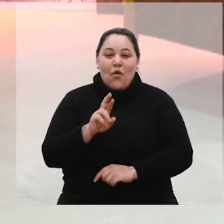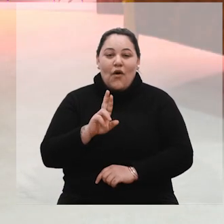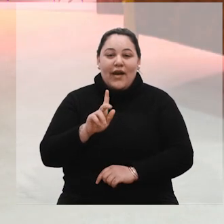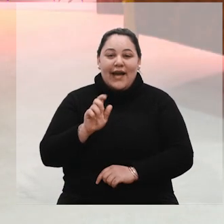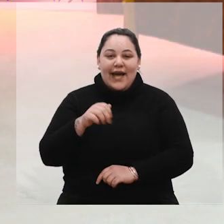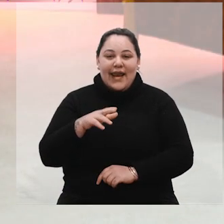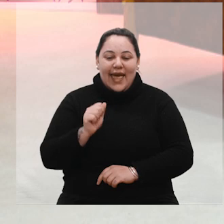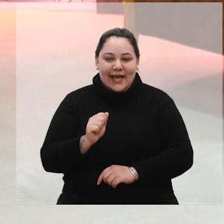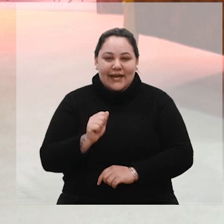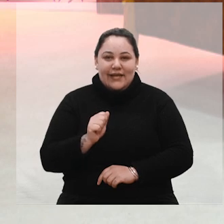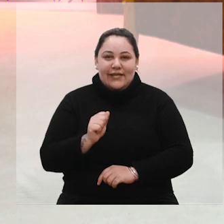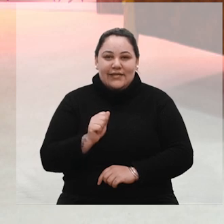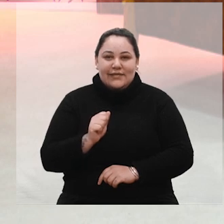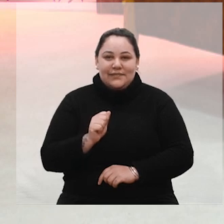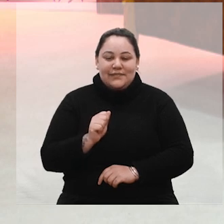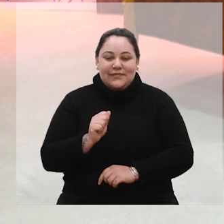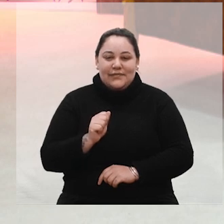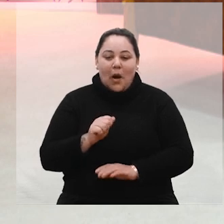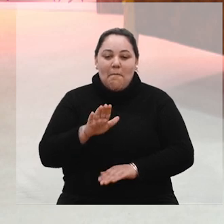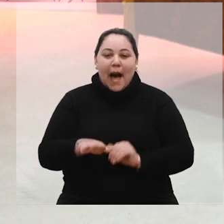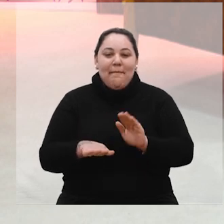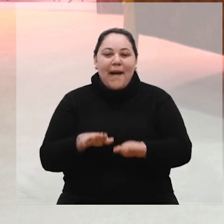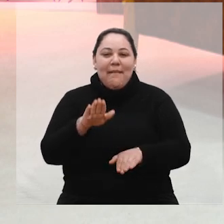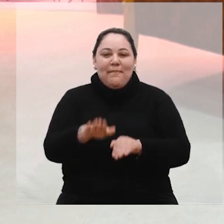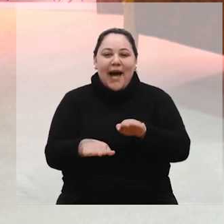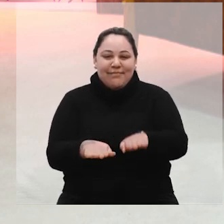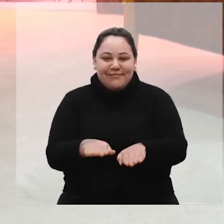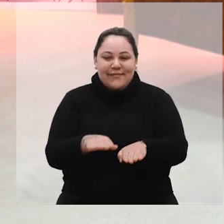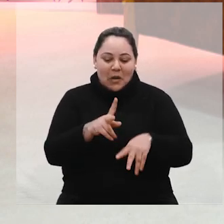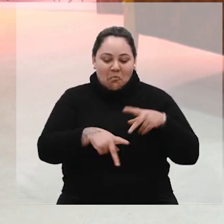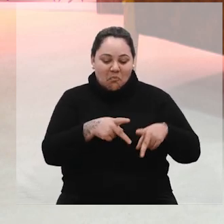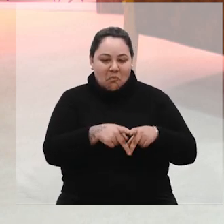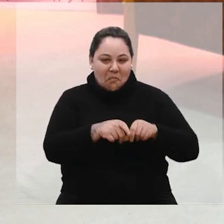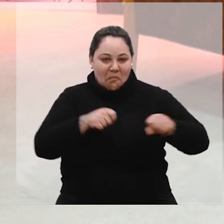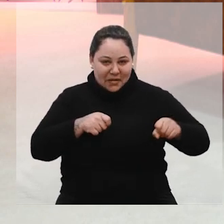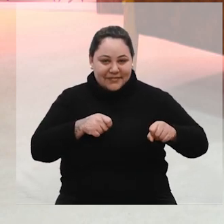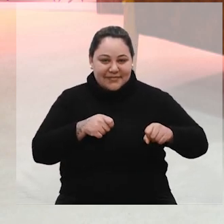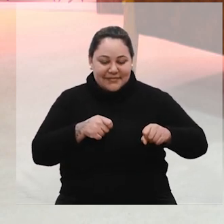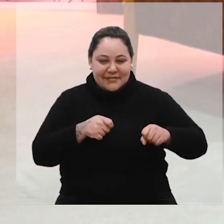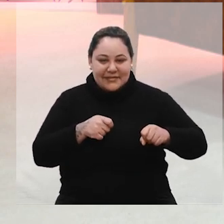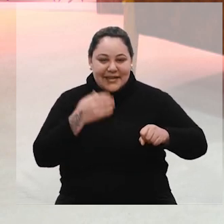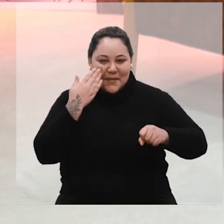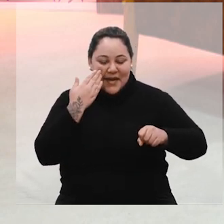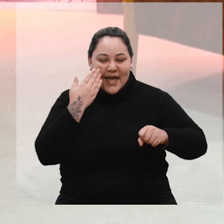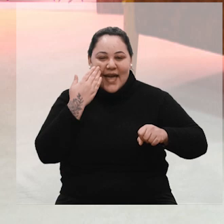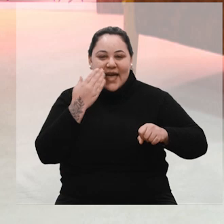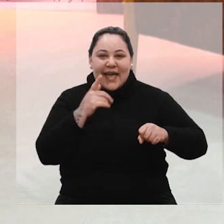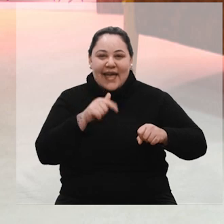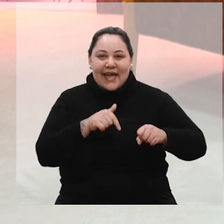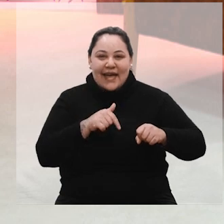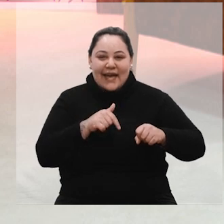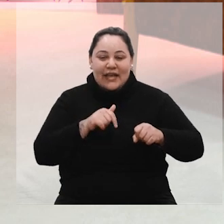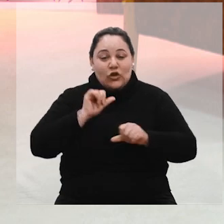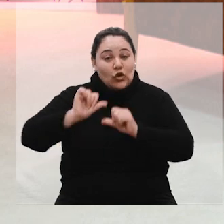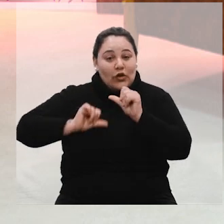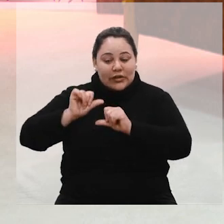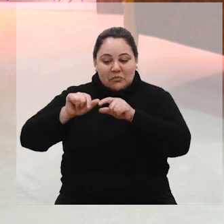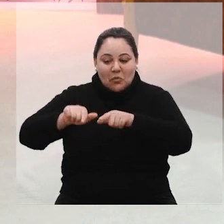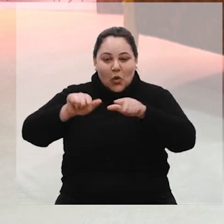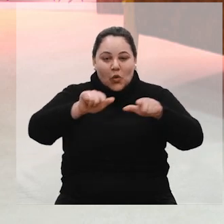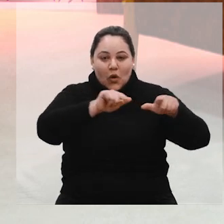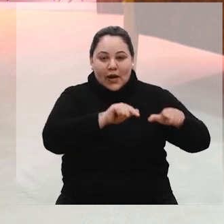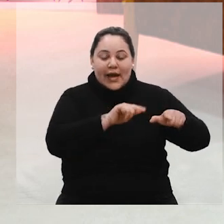Morgana Perini com as suas botinas de viagem, digamos assim. E aqui, variando